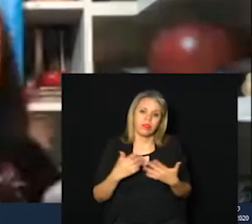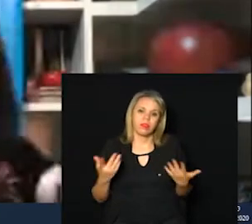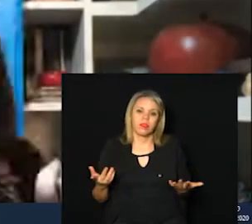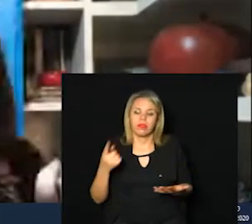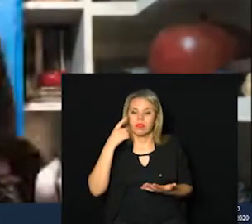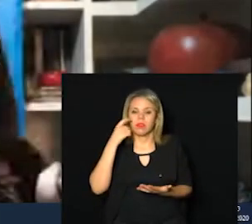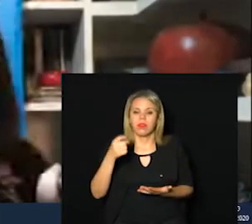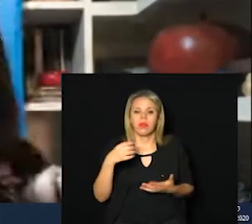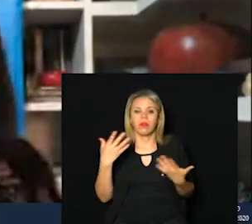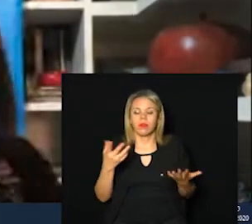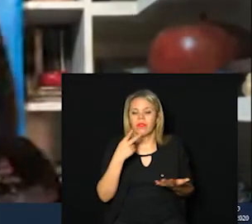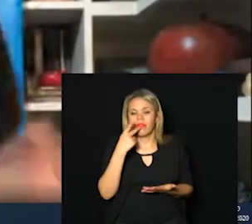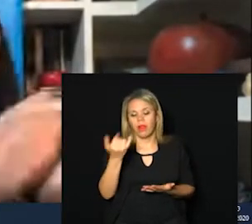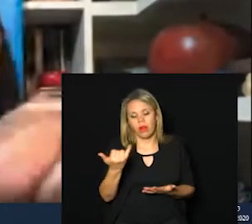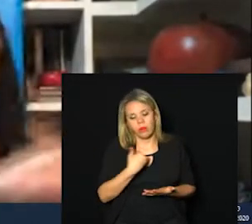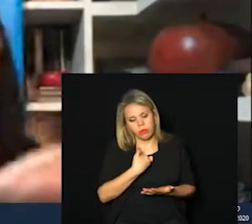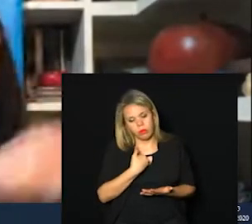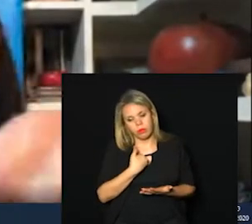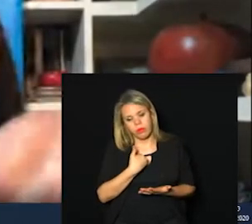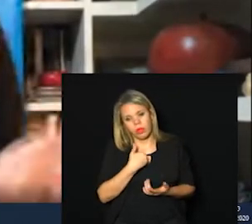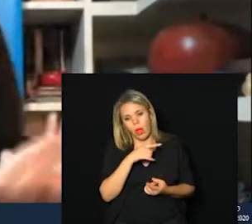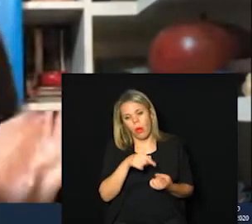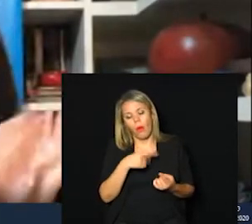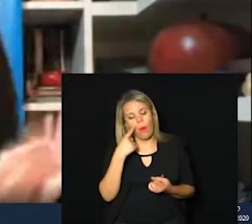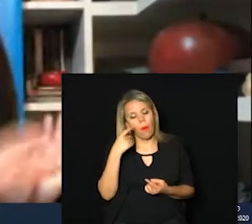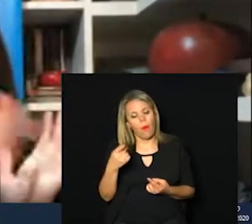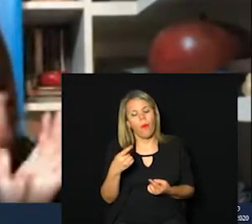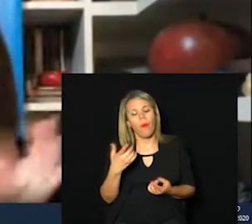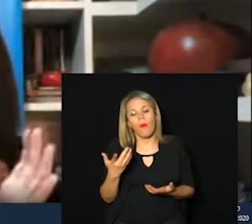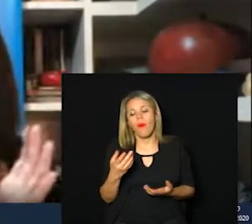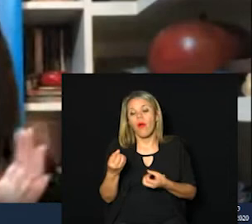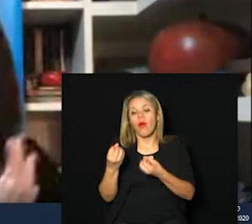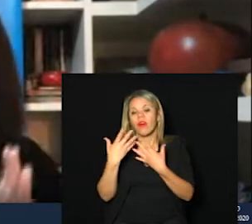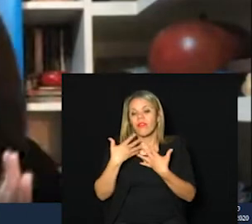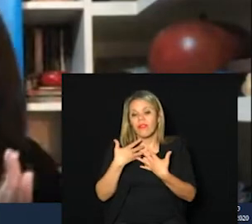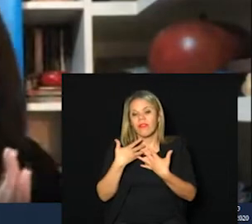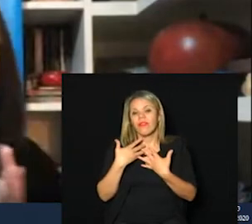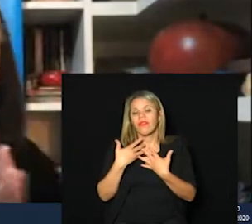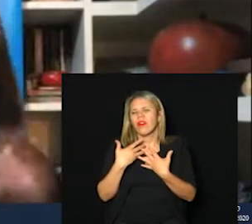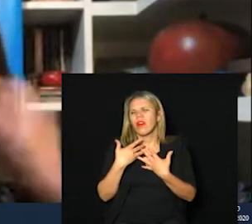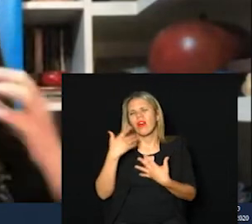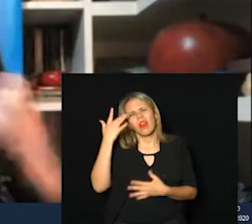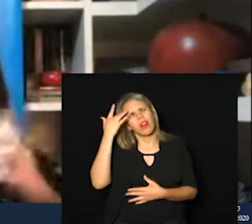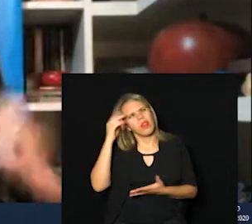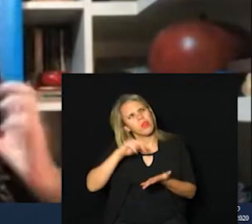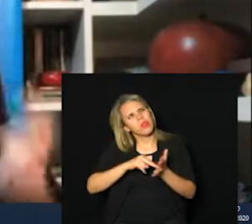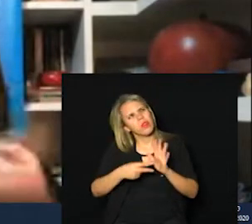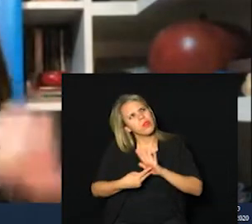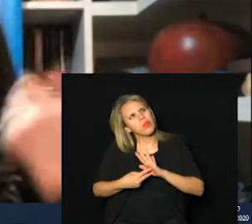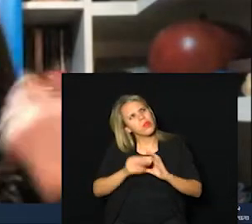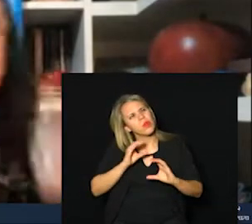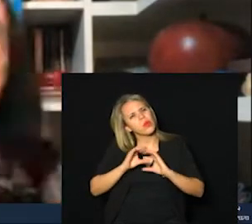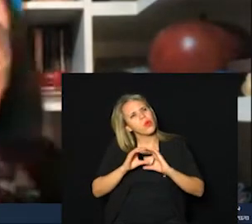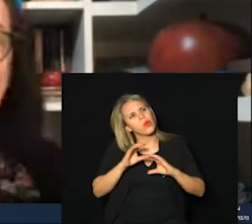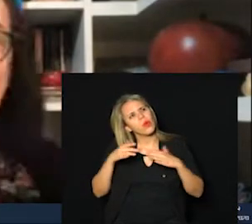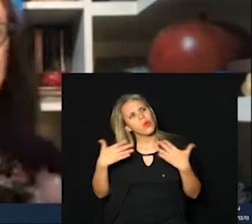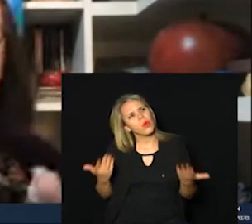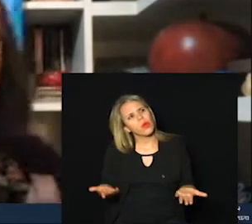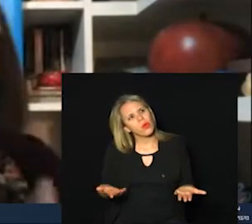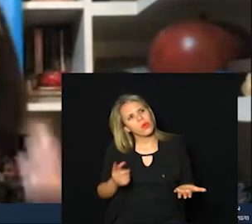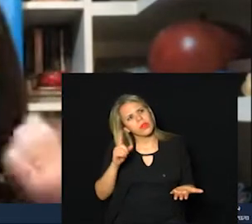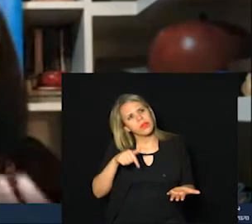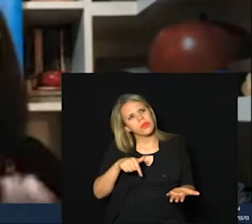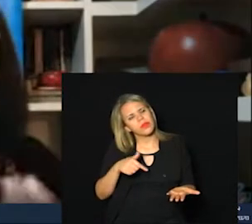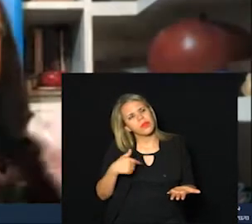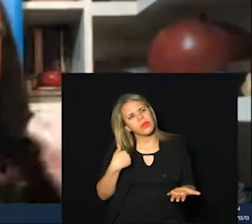quando fala comigo, o que está sendo dito nas entrelinhas, qual é o subtexto daquilo que